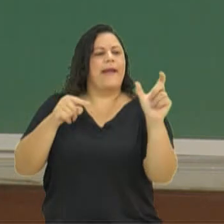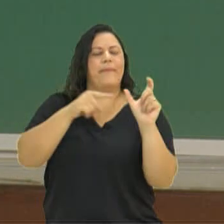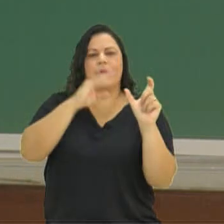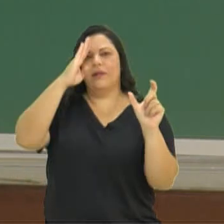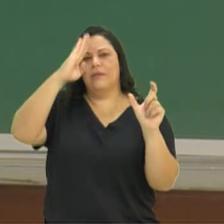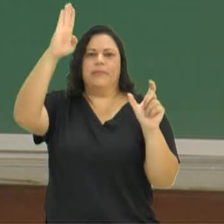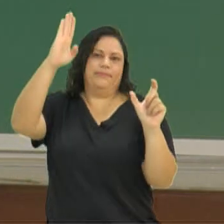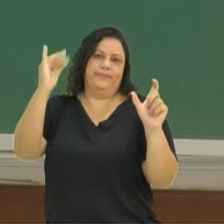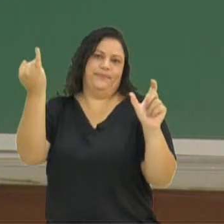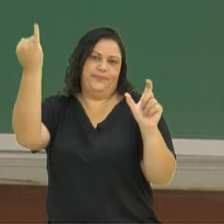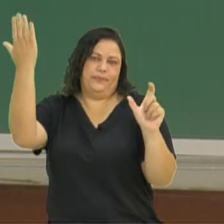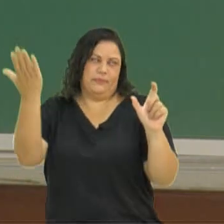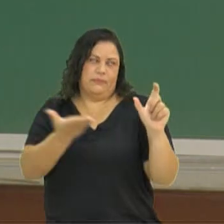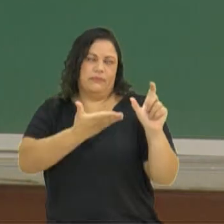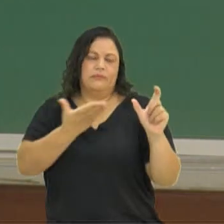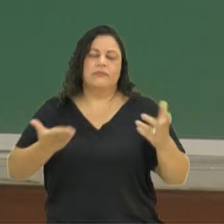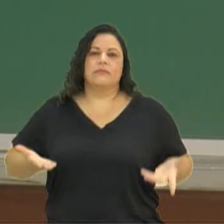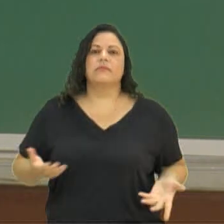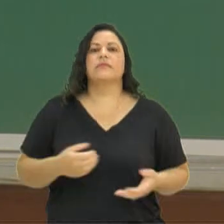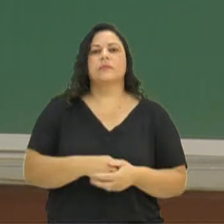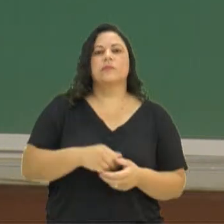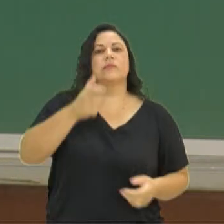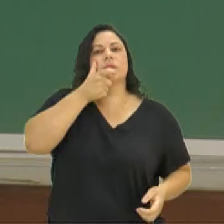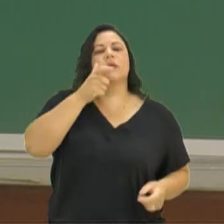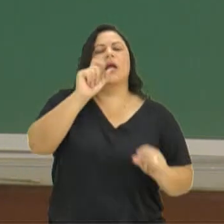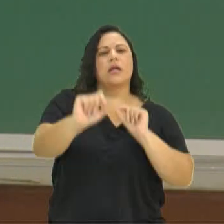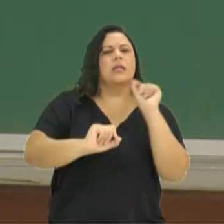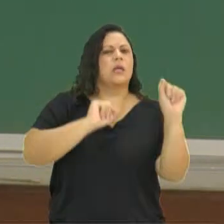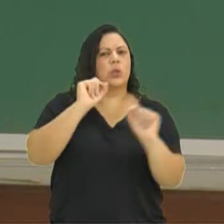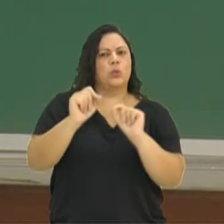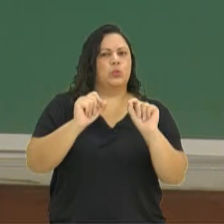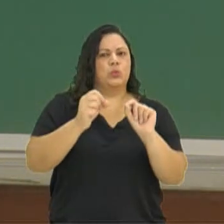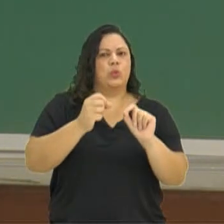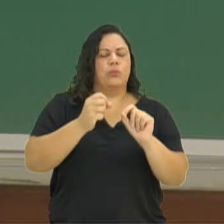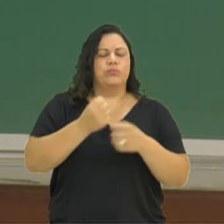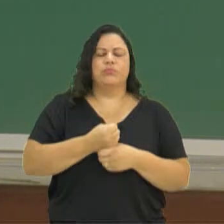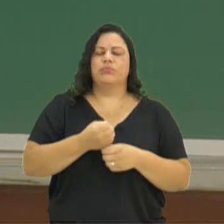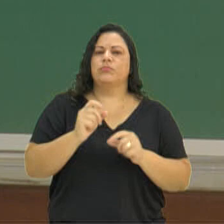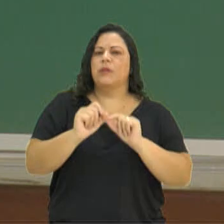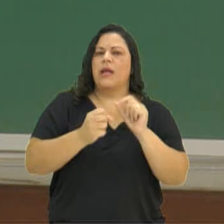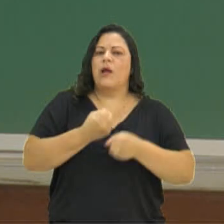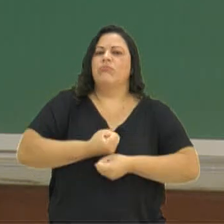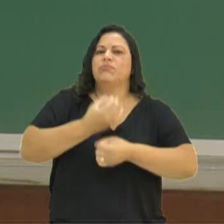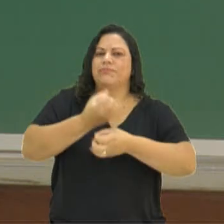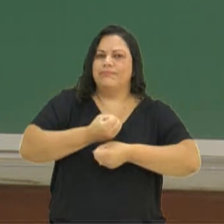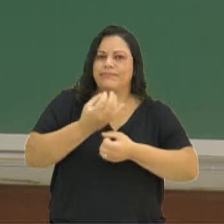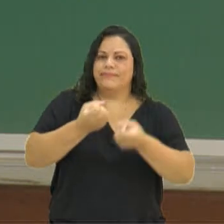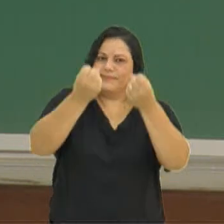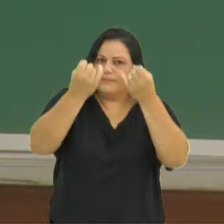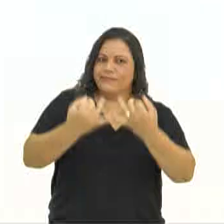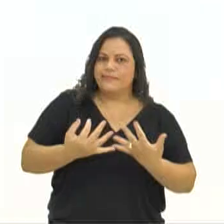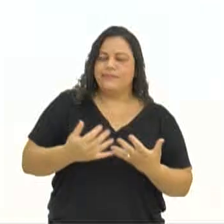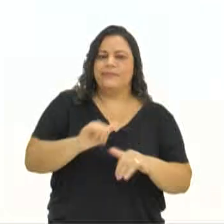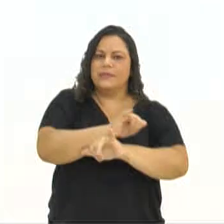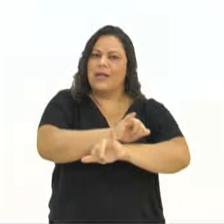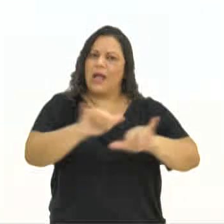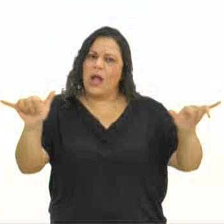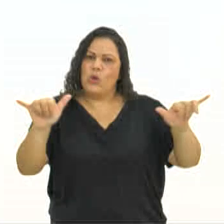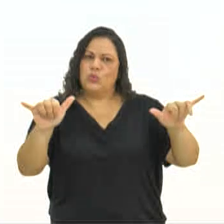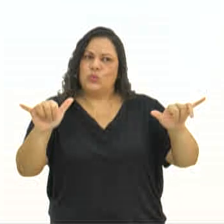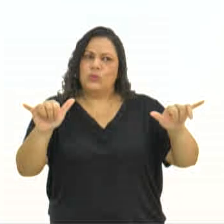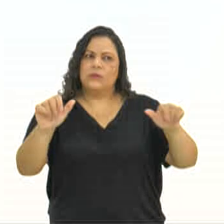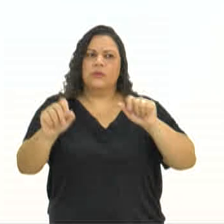Então, a intenção do autor ao produzir essa reportagem foi anunciar a venda dos livros